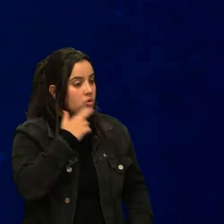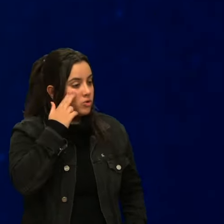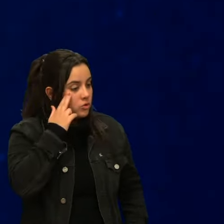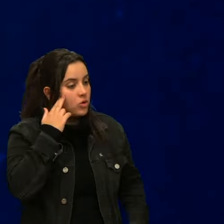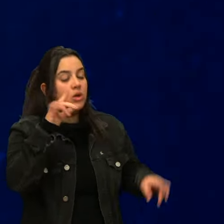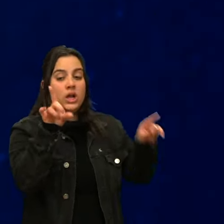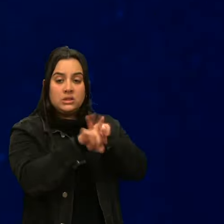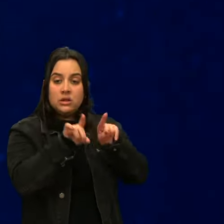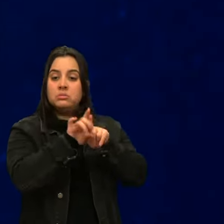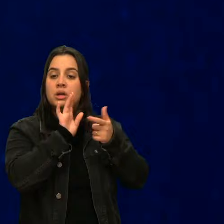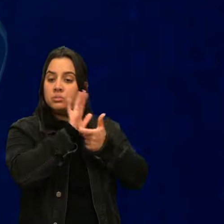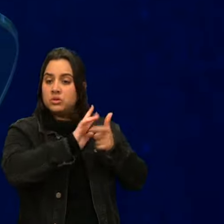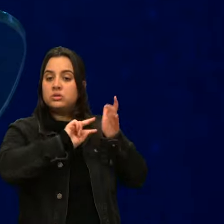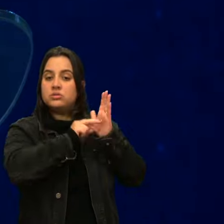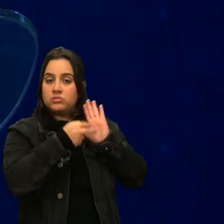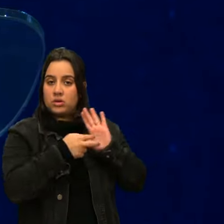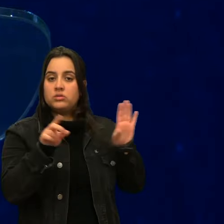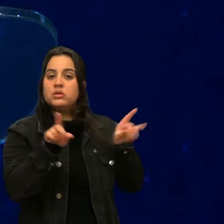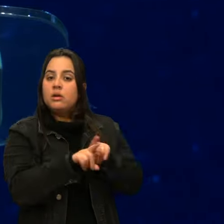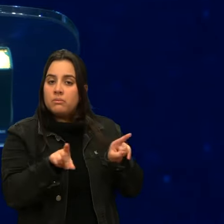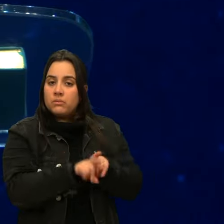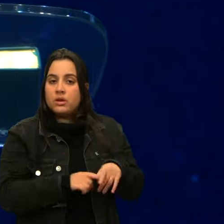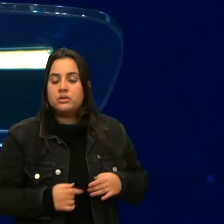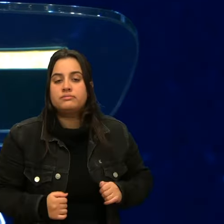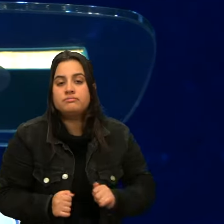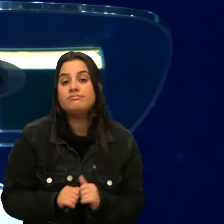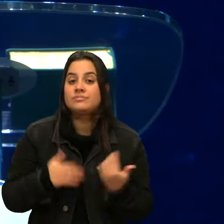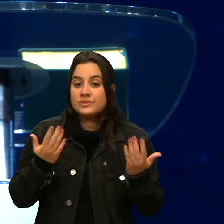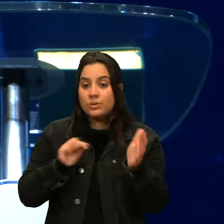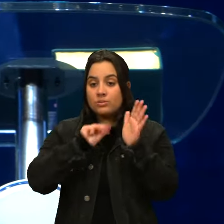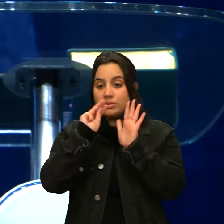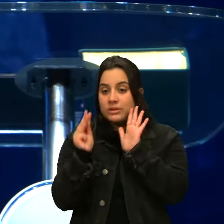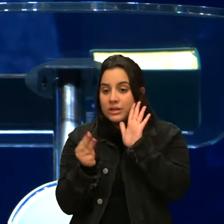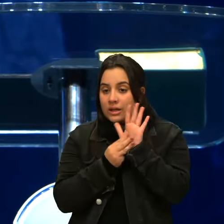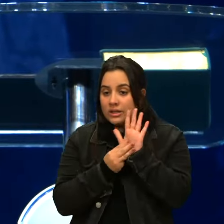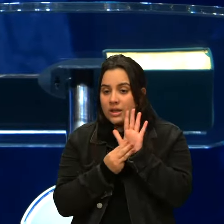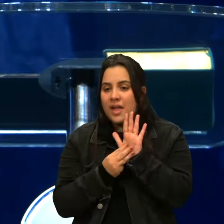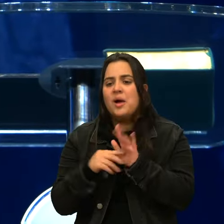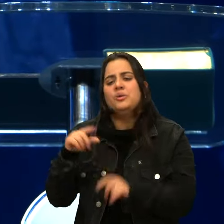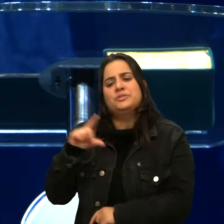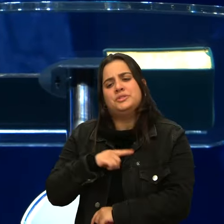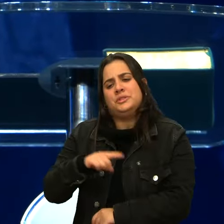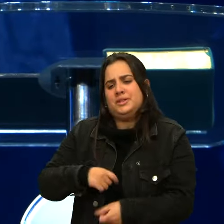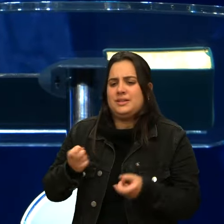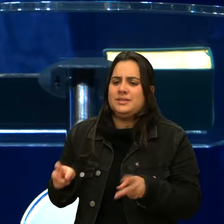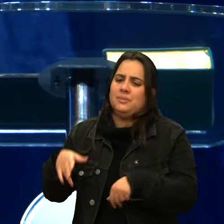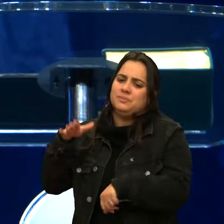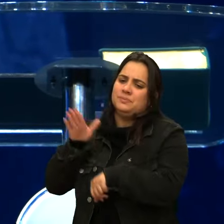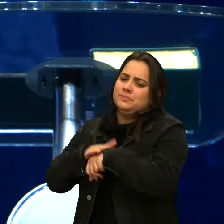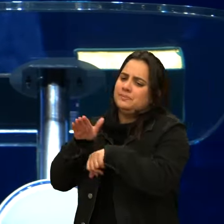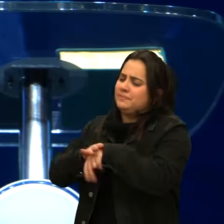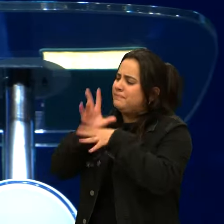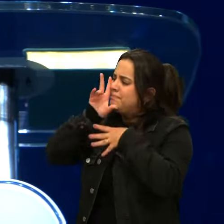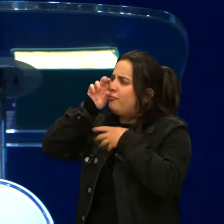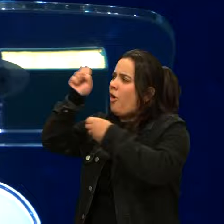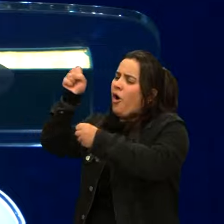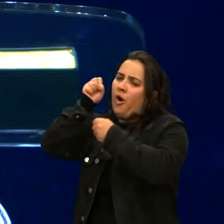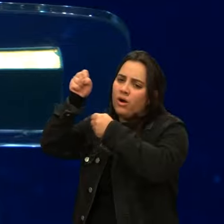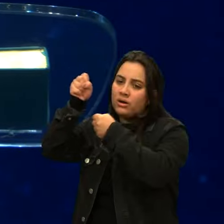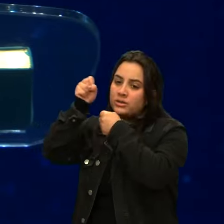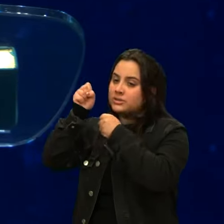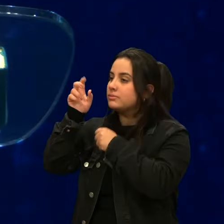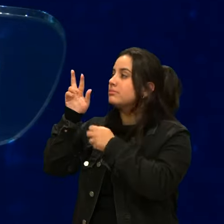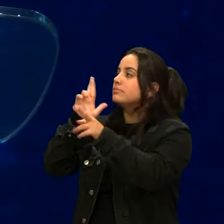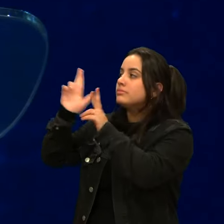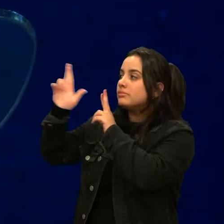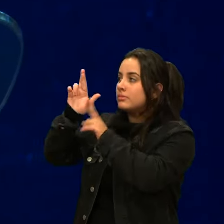também. Daniel nutria um relacionamento com Deus. Daniel, ele não simplesmente decidiu